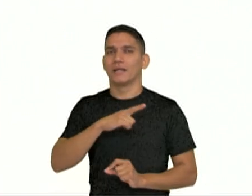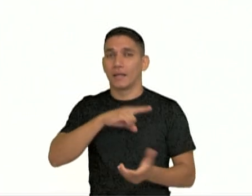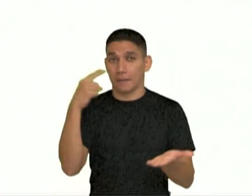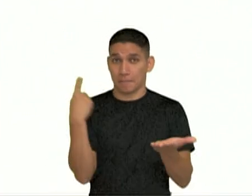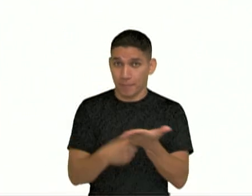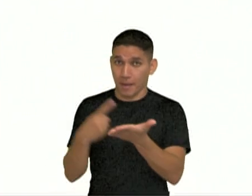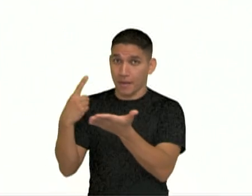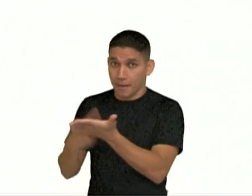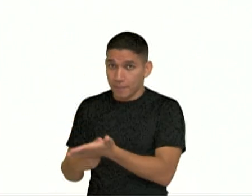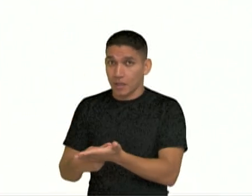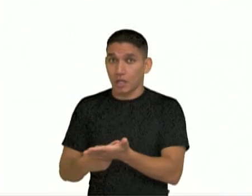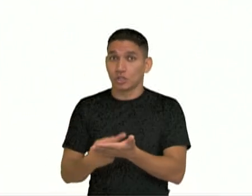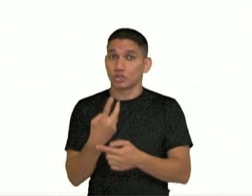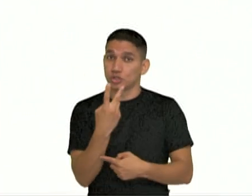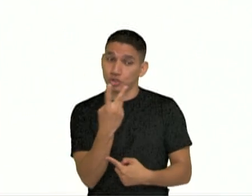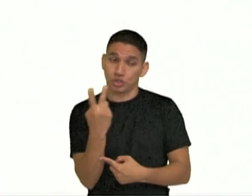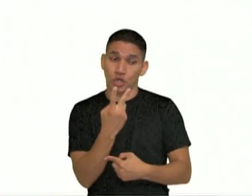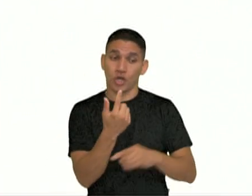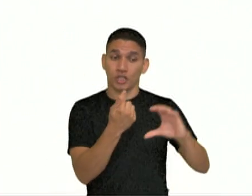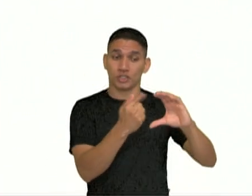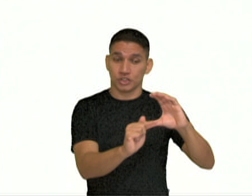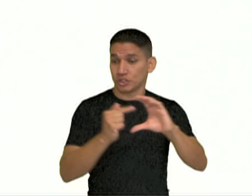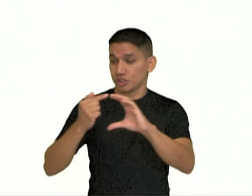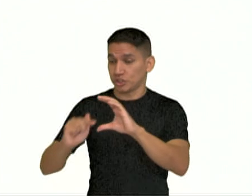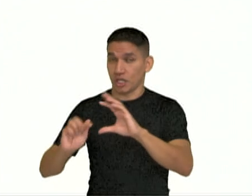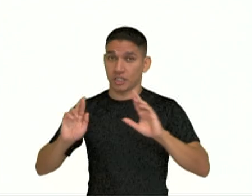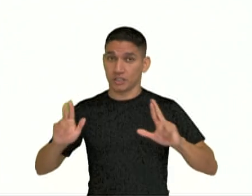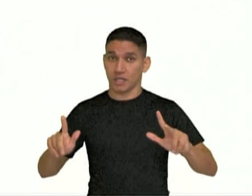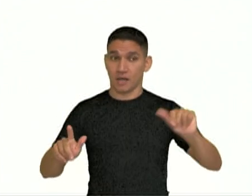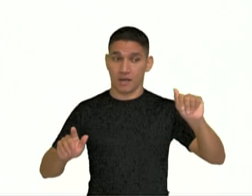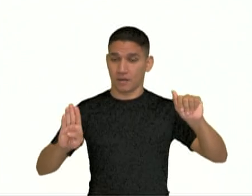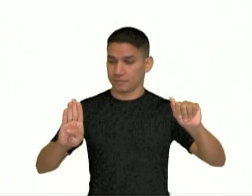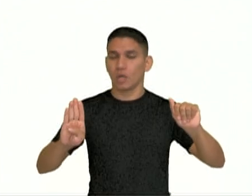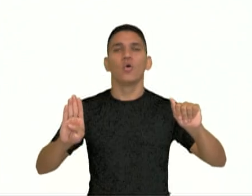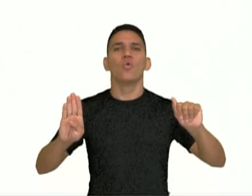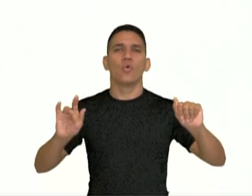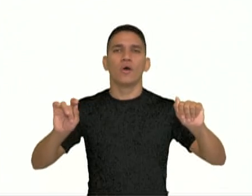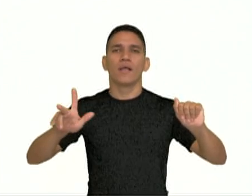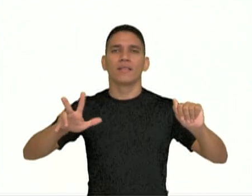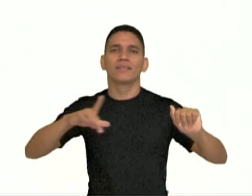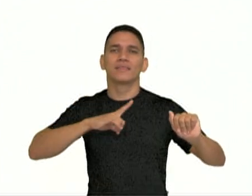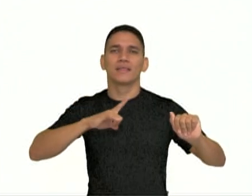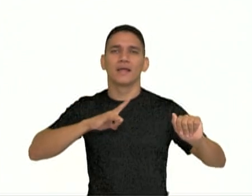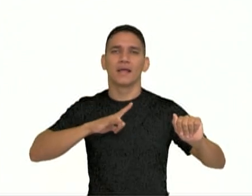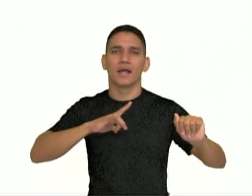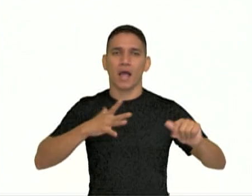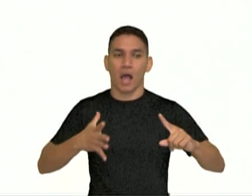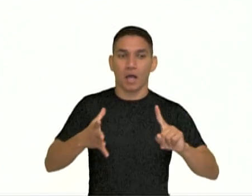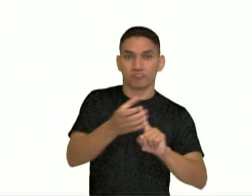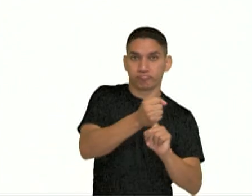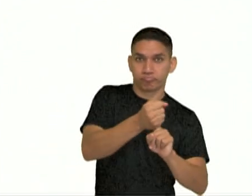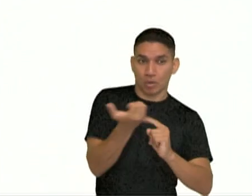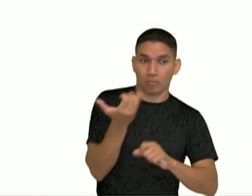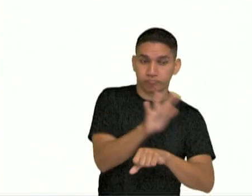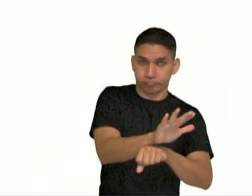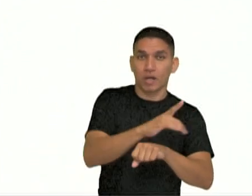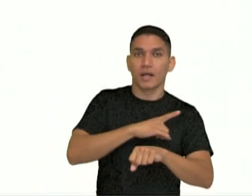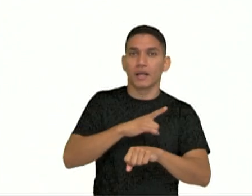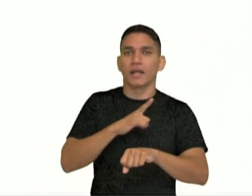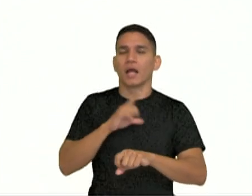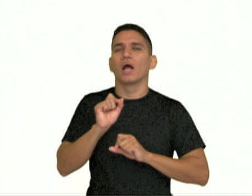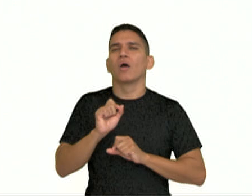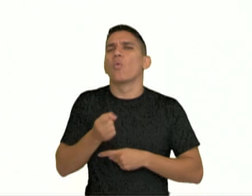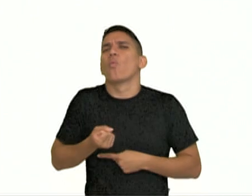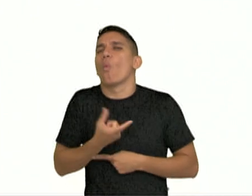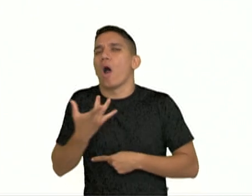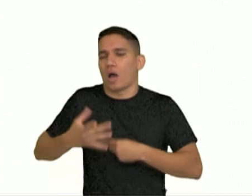por 2 genes diferentes, A e B, que atuam de forma aditiva, herança quantitativa, podem formar